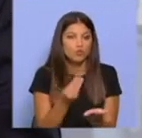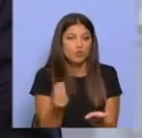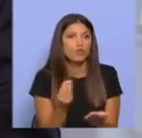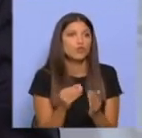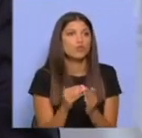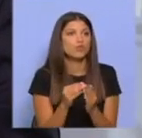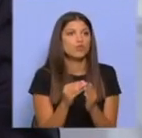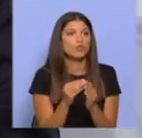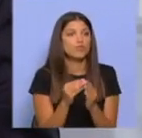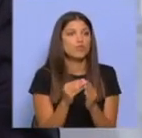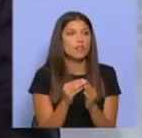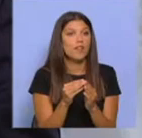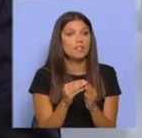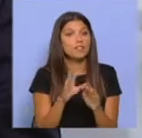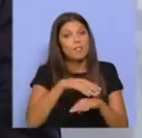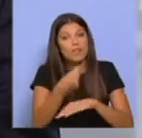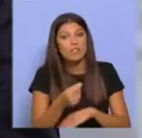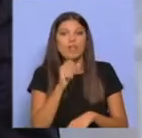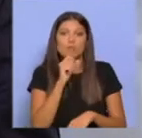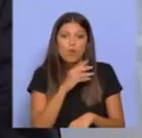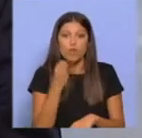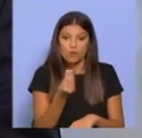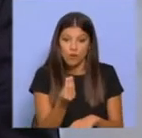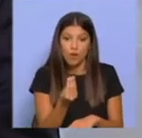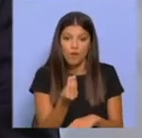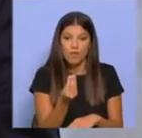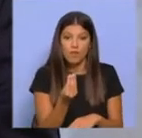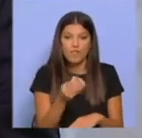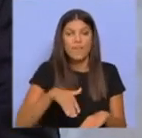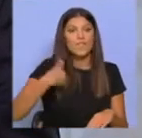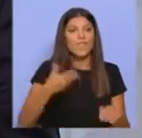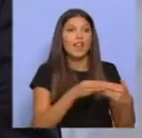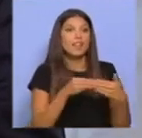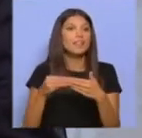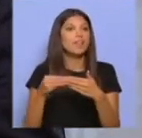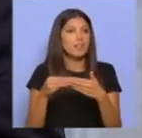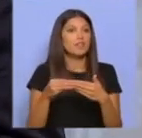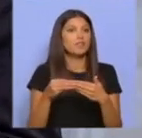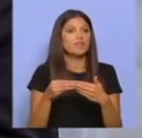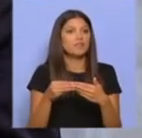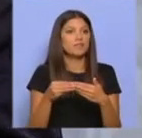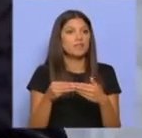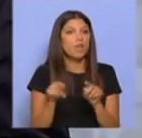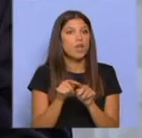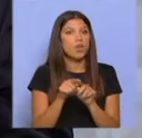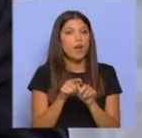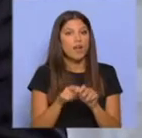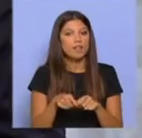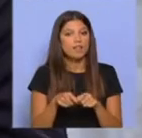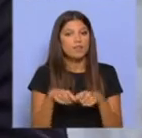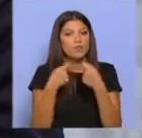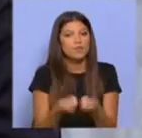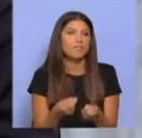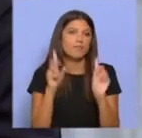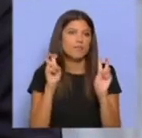comunidade educativa, líderes, que possam, entre pares, ter um contributo positivo para servir, para cuidar e